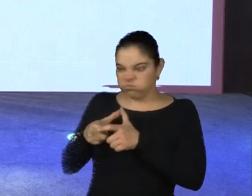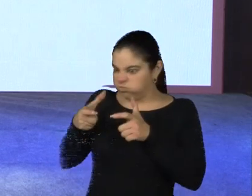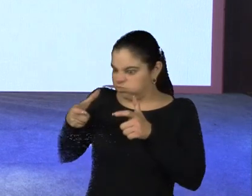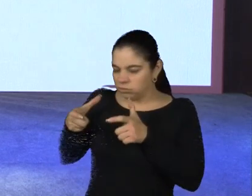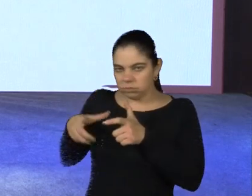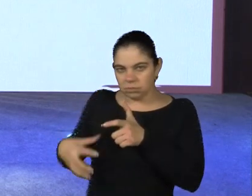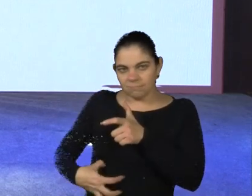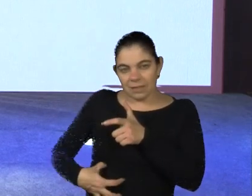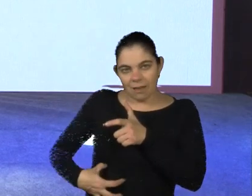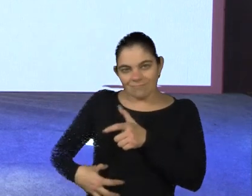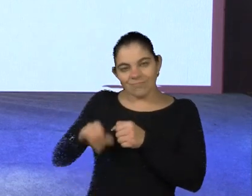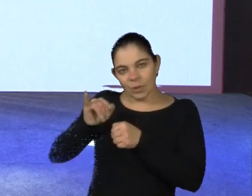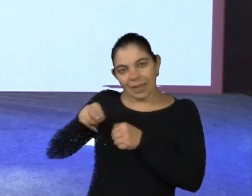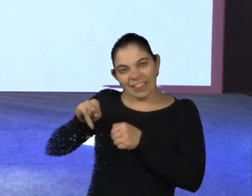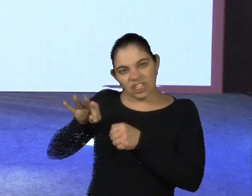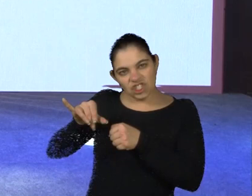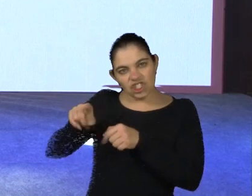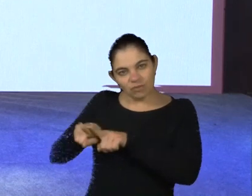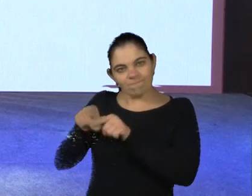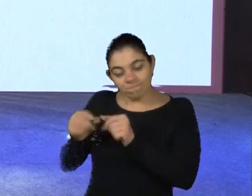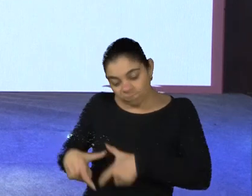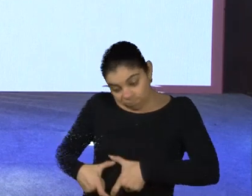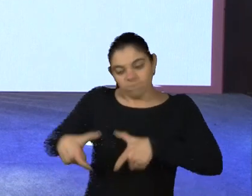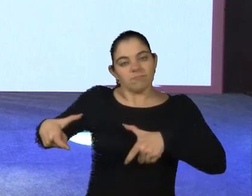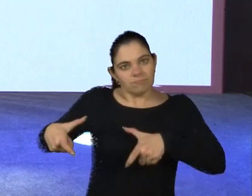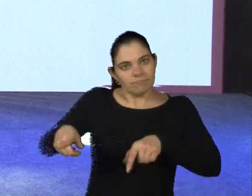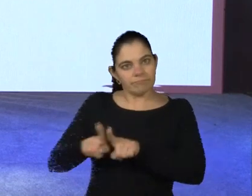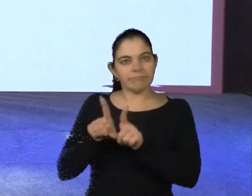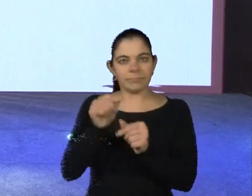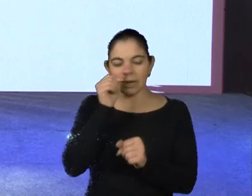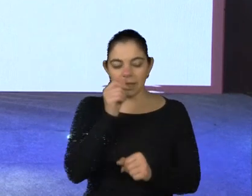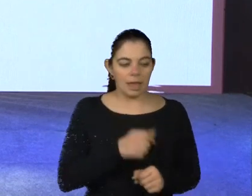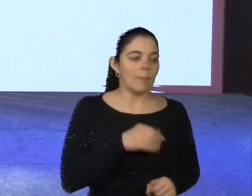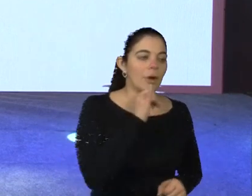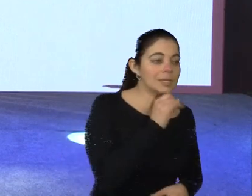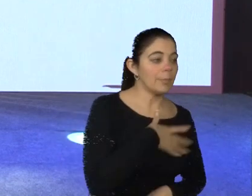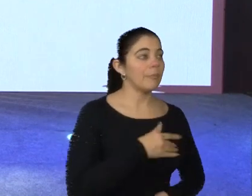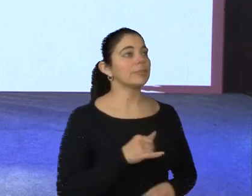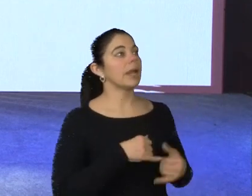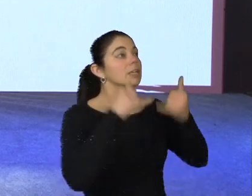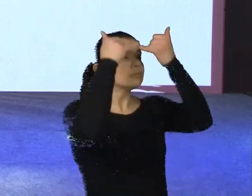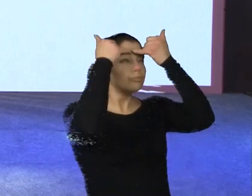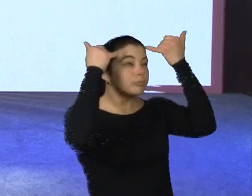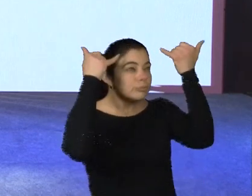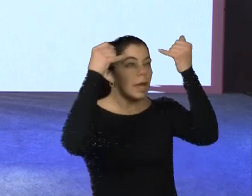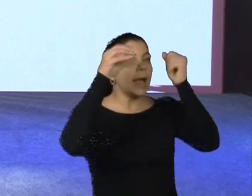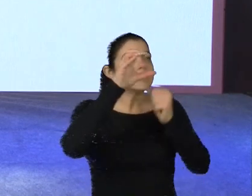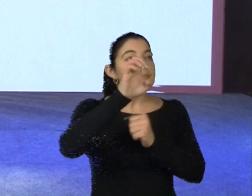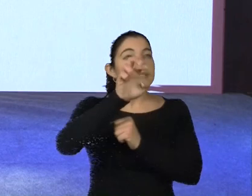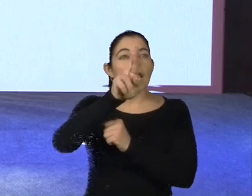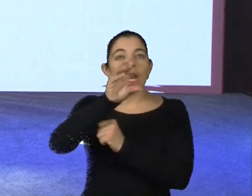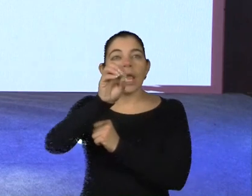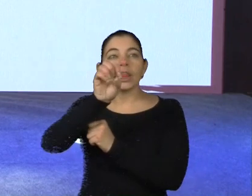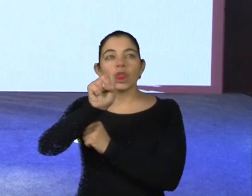intestino saudável, a gente faz aumento da síntese de serotonina. A serotonina é um hormônio de bem-estar, que deixa a gente feliz,